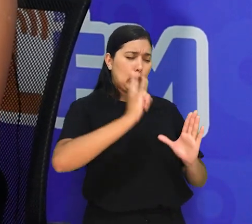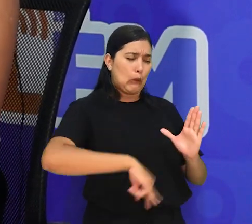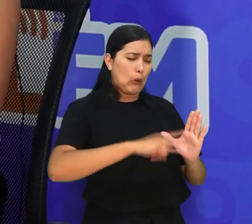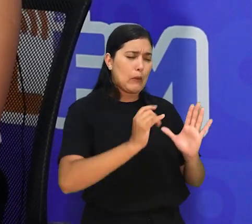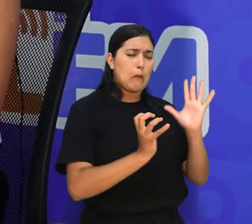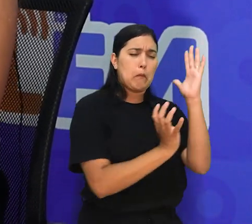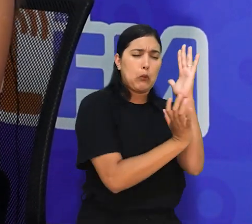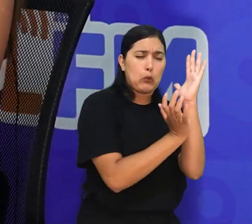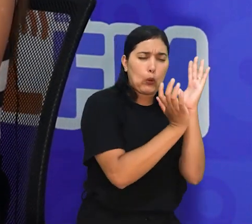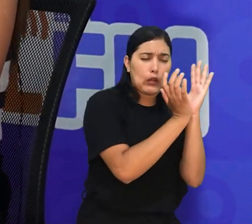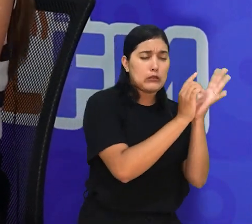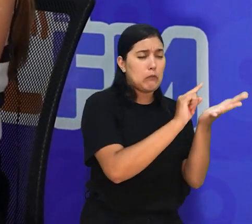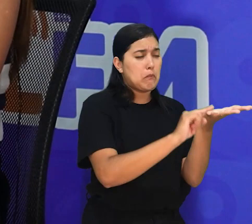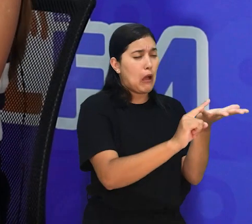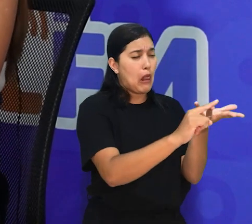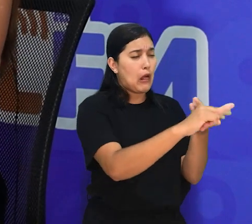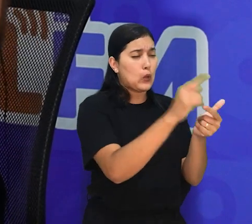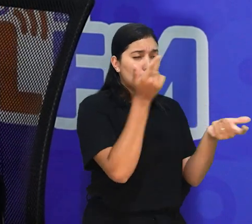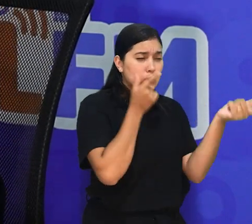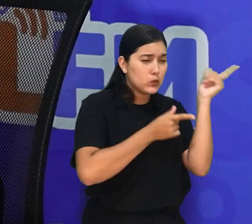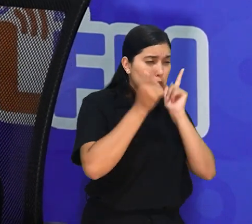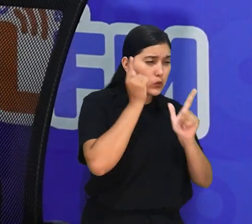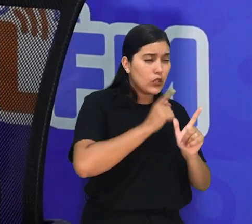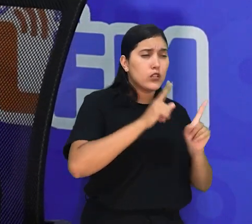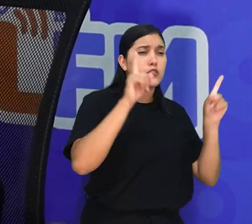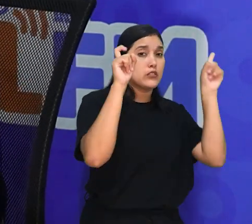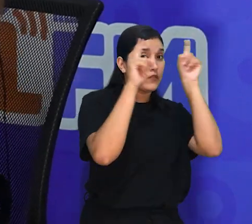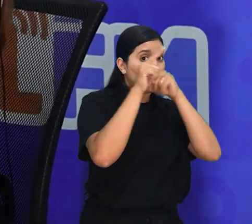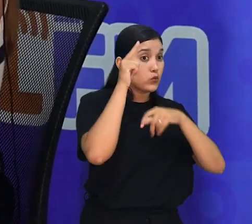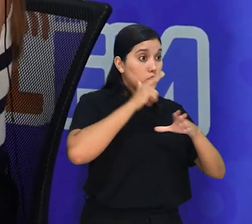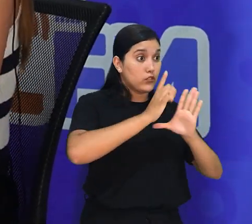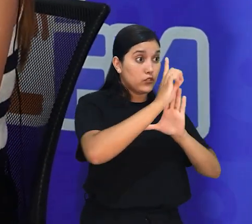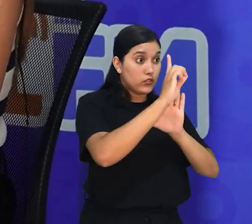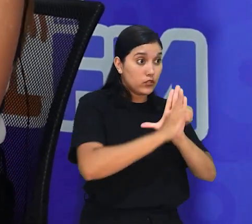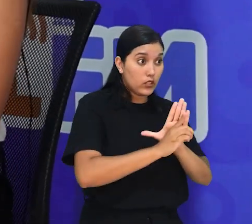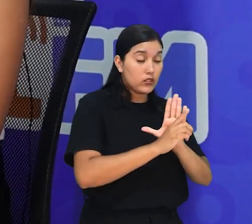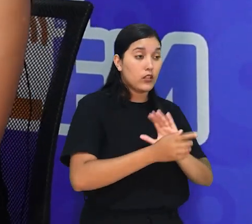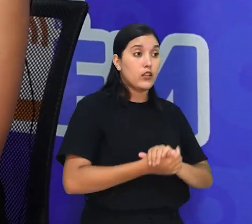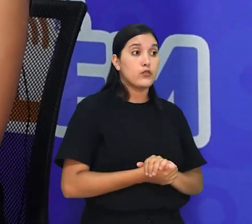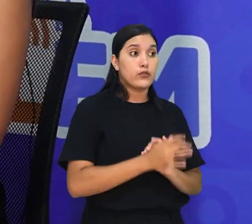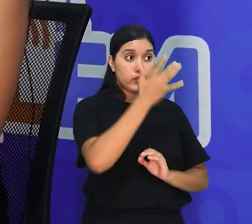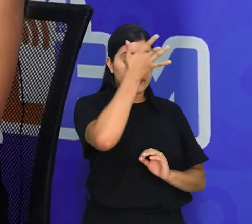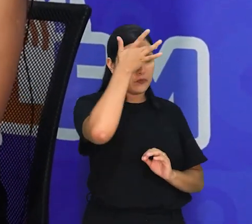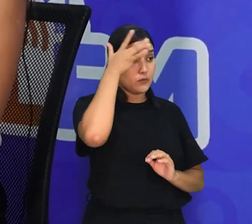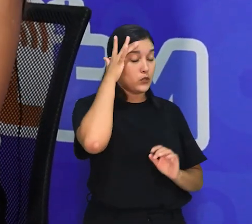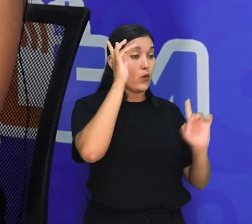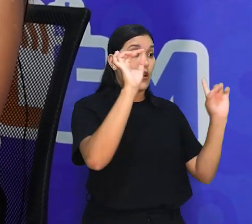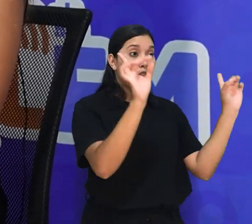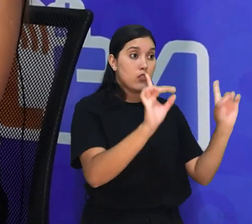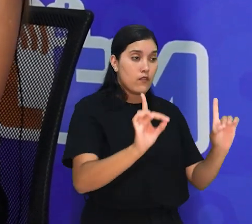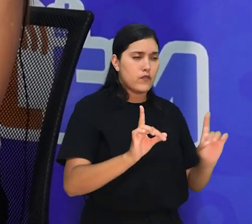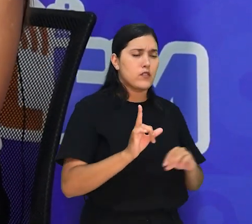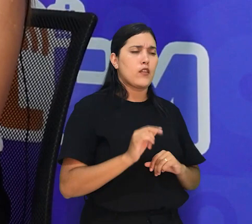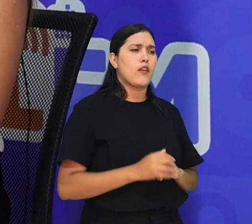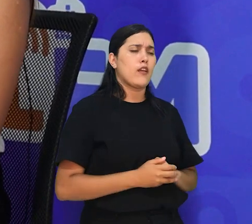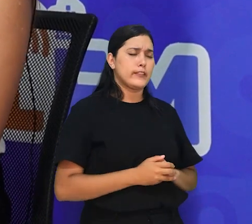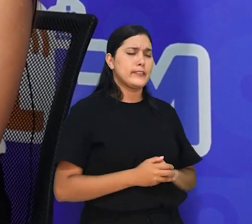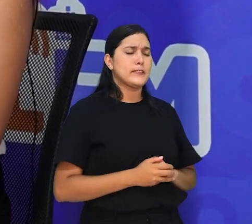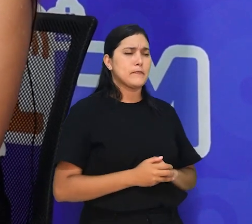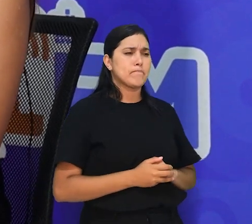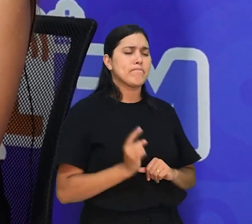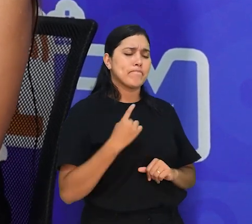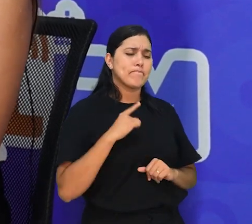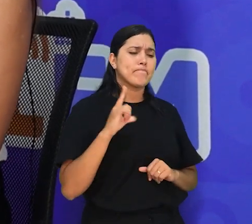documentações, burocracia, é muita coisa para conseguir realmente os direitos que as pessoas com deficiência